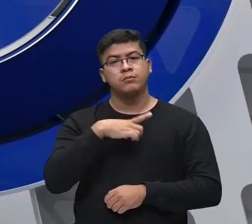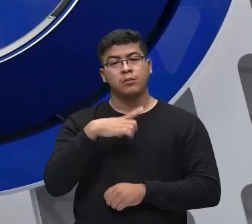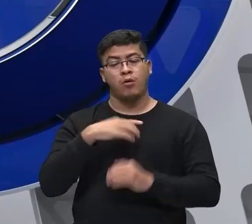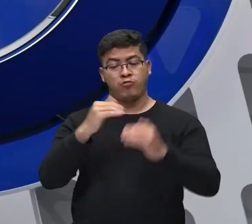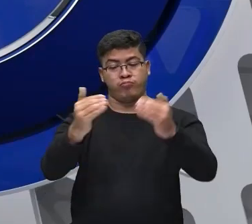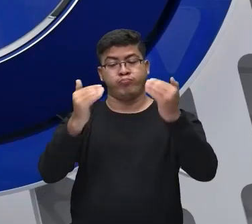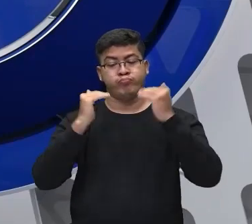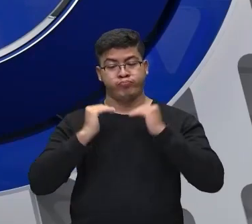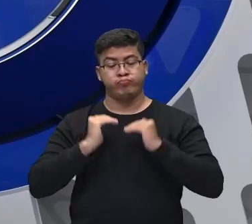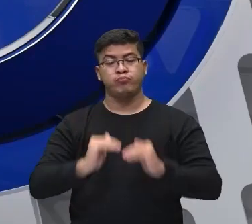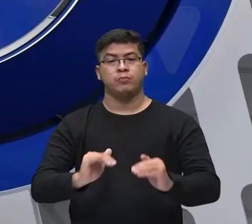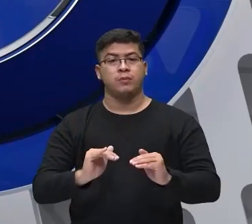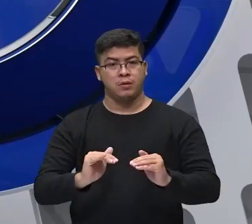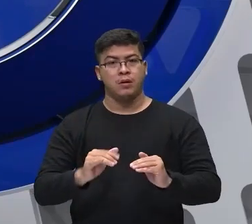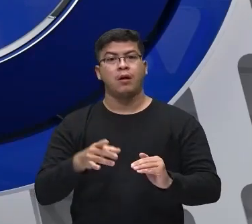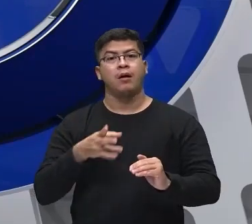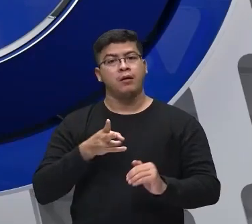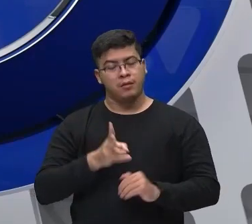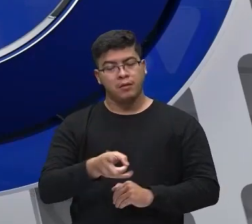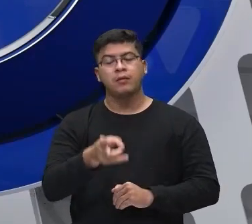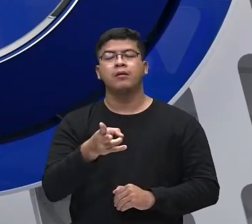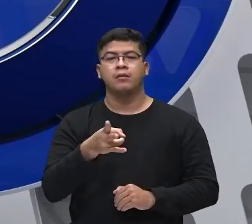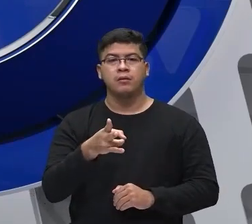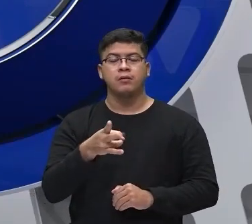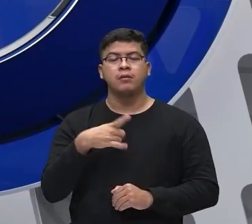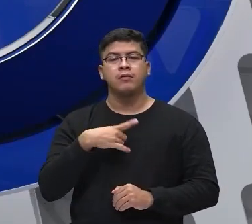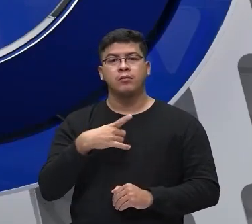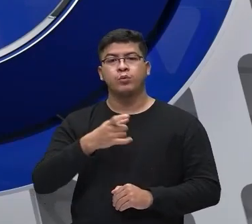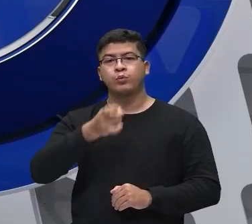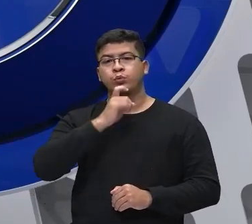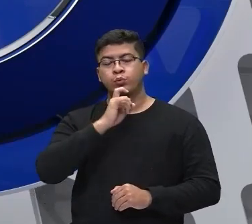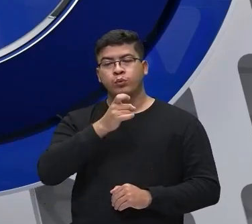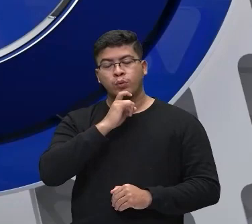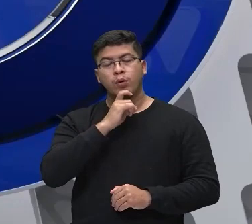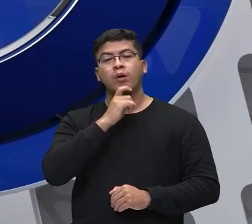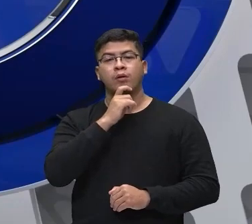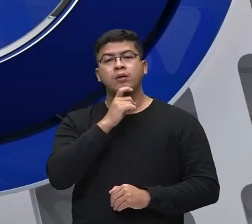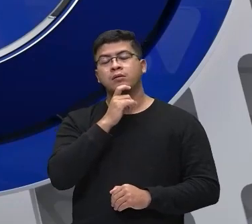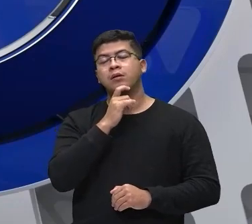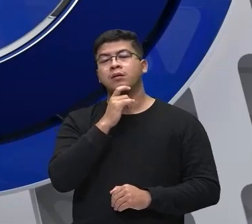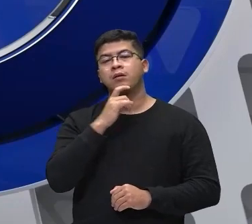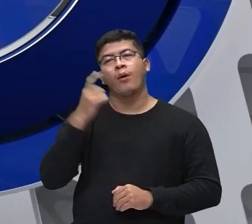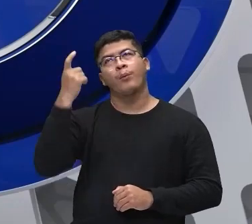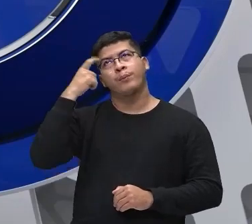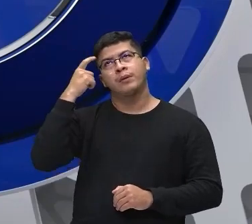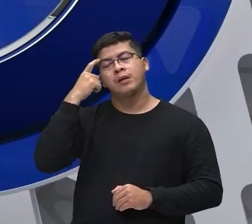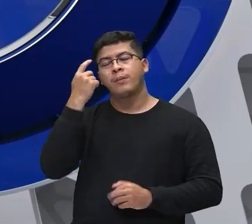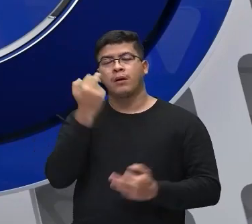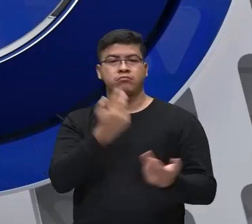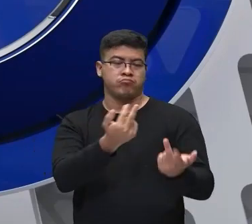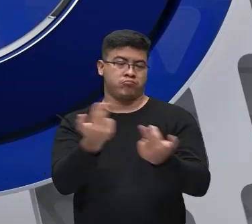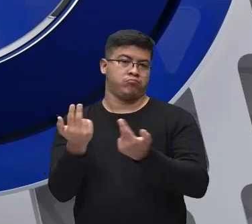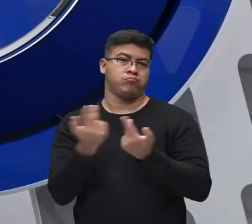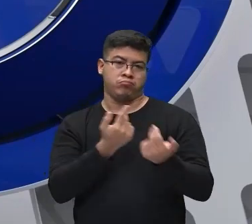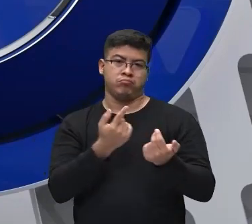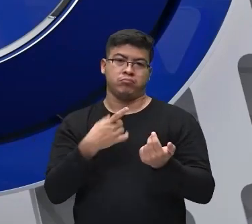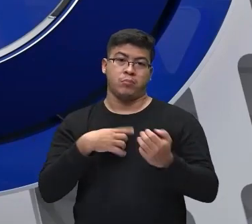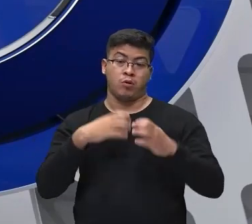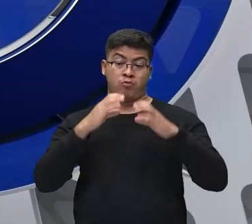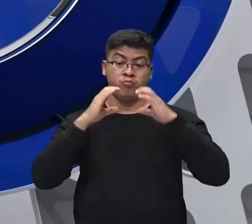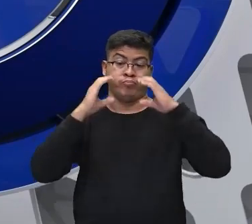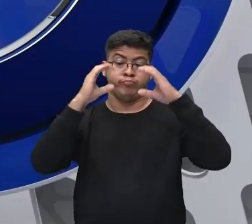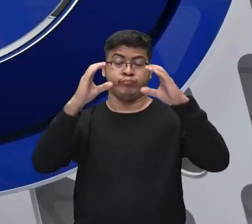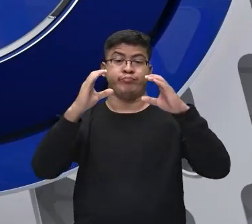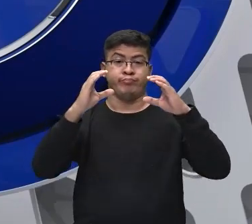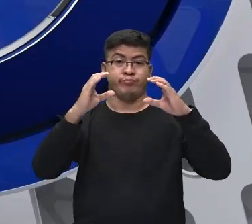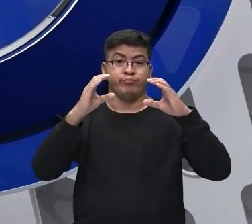que também vai ficar resfriada. Então, é esse o pensamento. O ar gelado precisa ficar em cima,